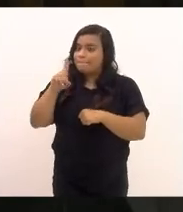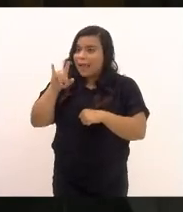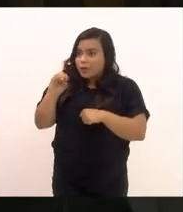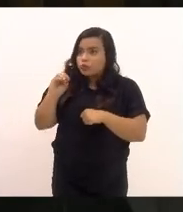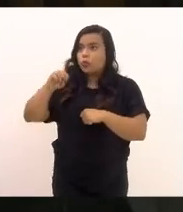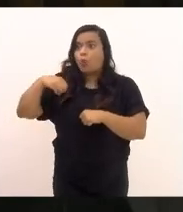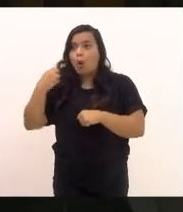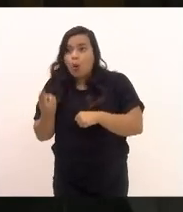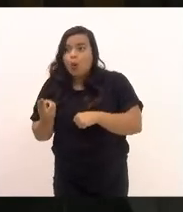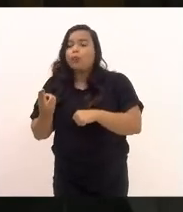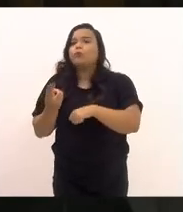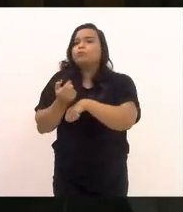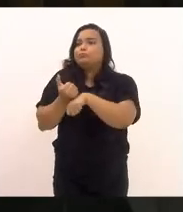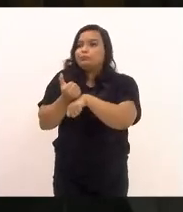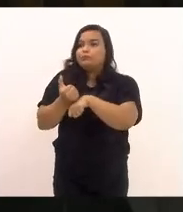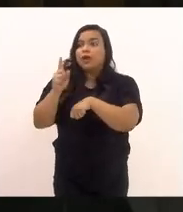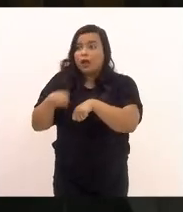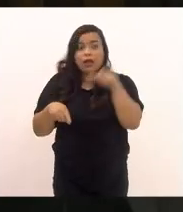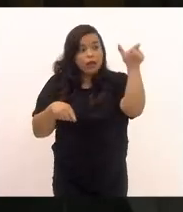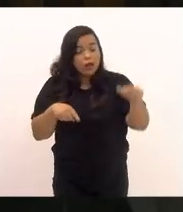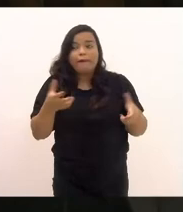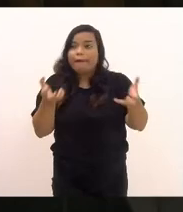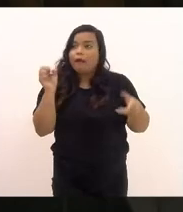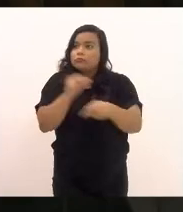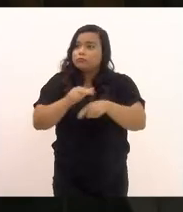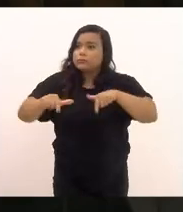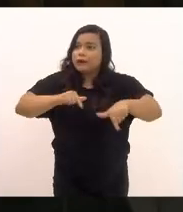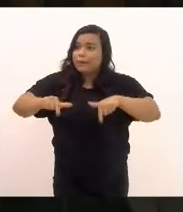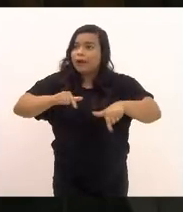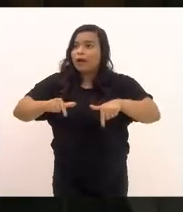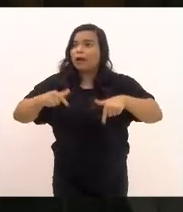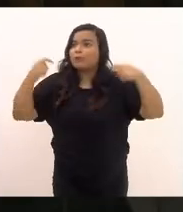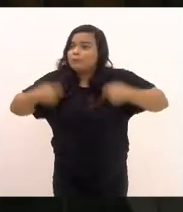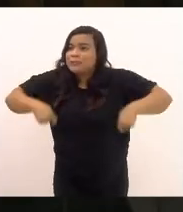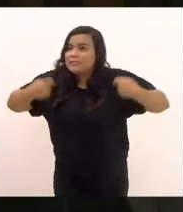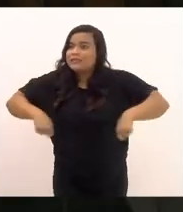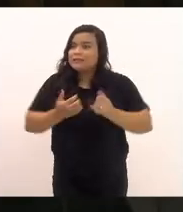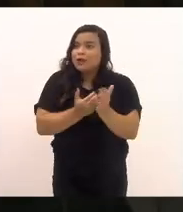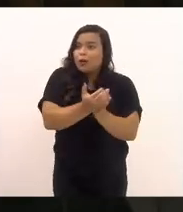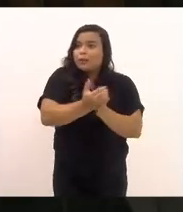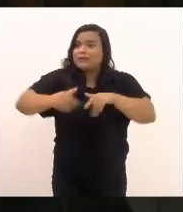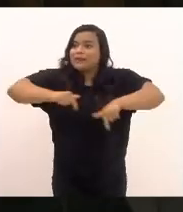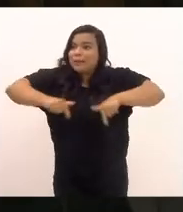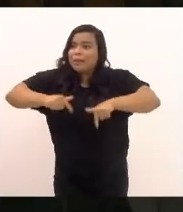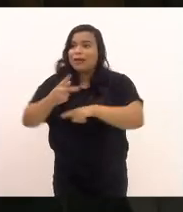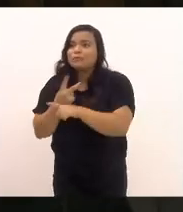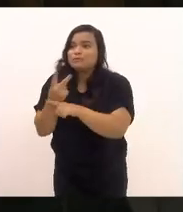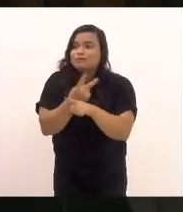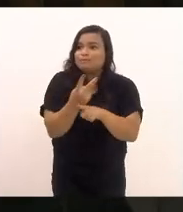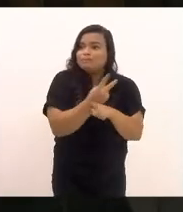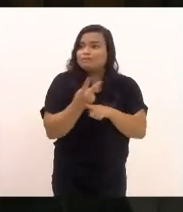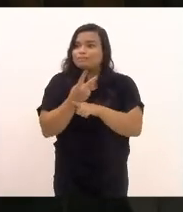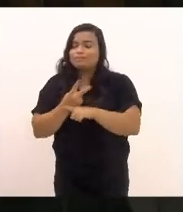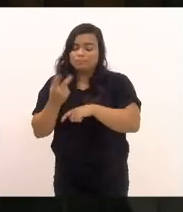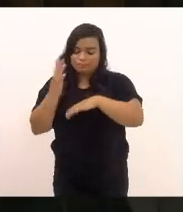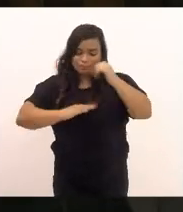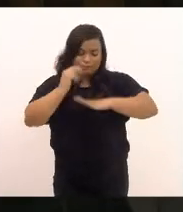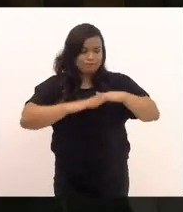trabalhador, que quer ingressar no mundo do trabalho, que tem necessidade de começar a trabalhar e está buscando uma inserção mais